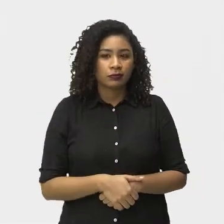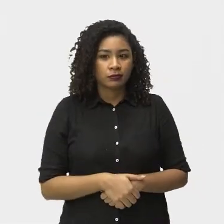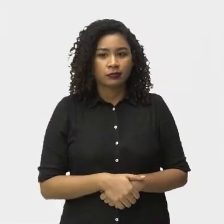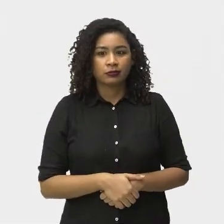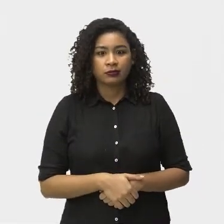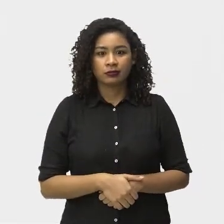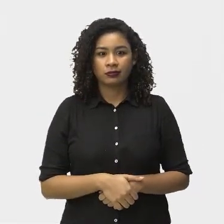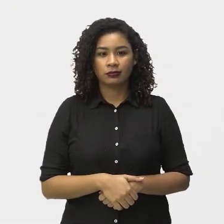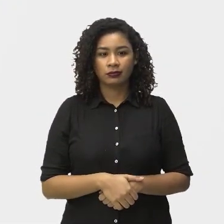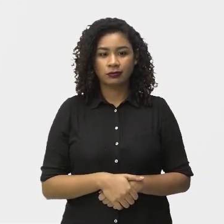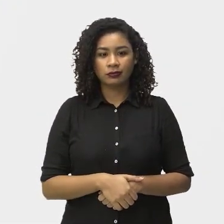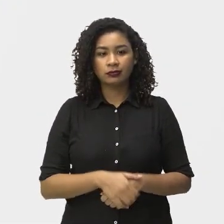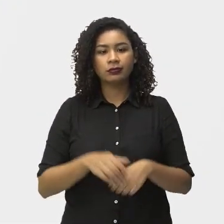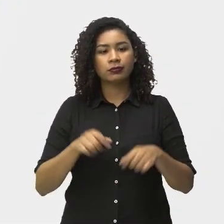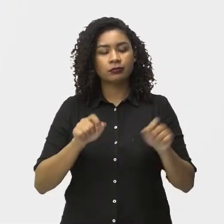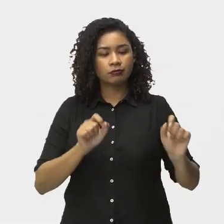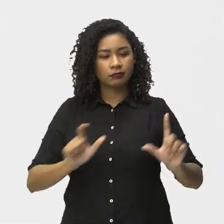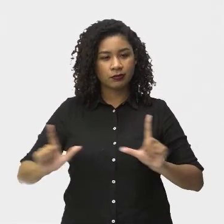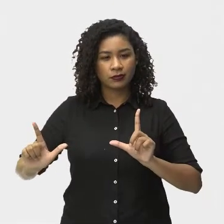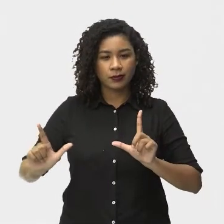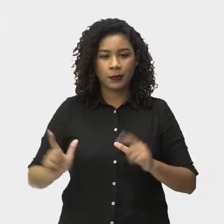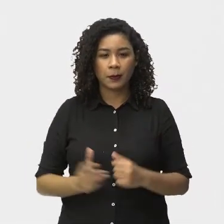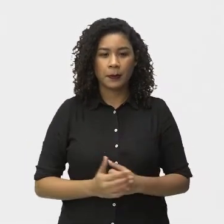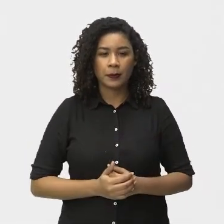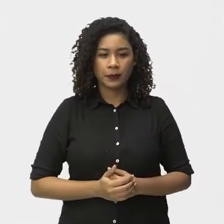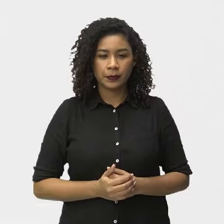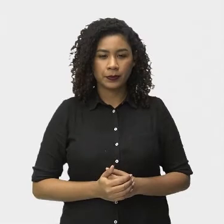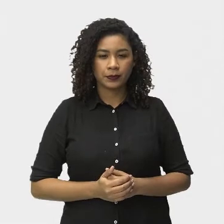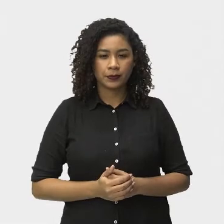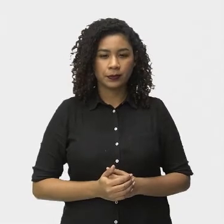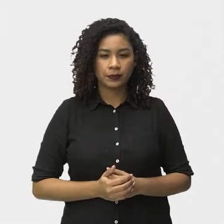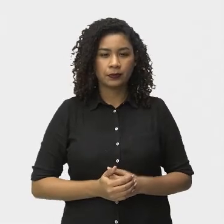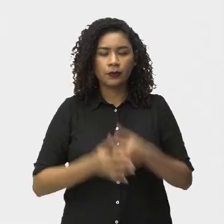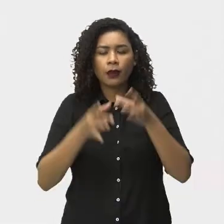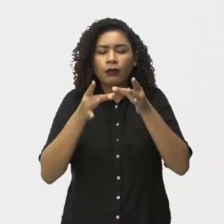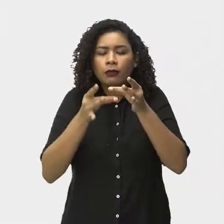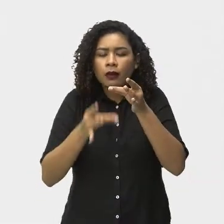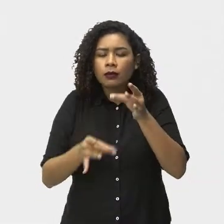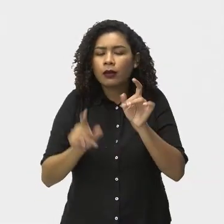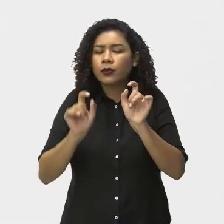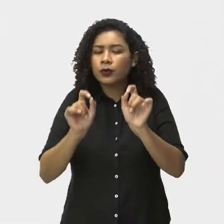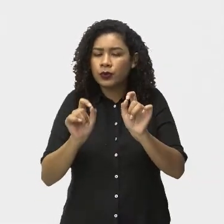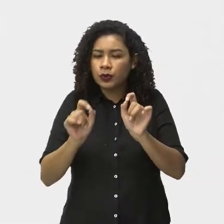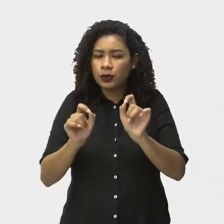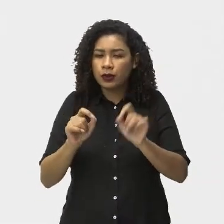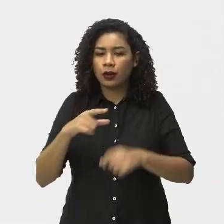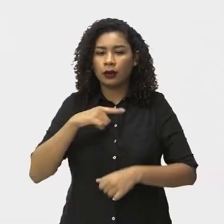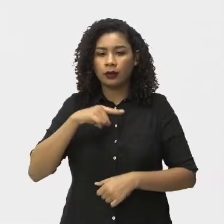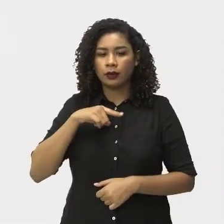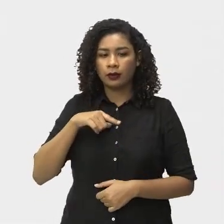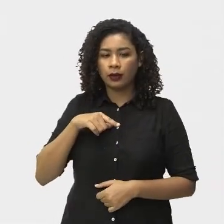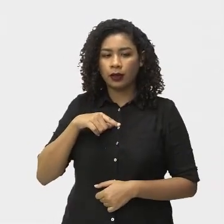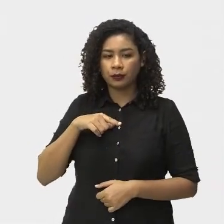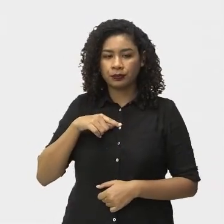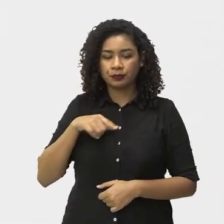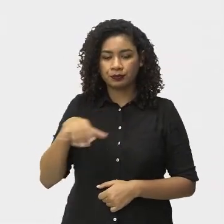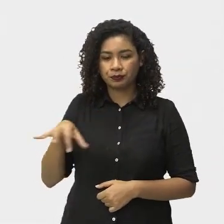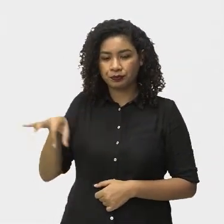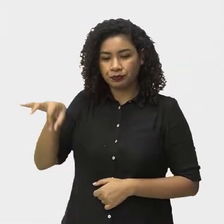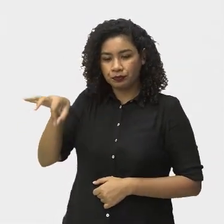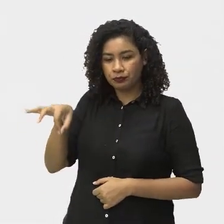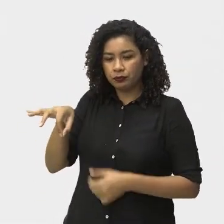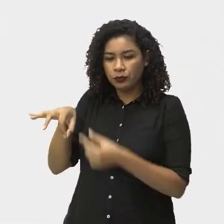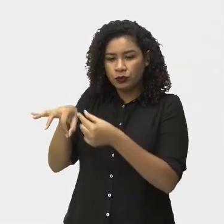observa-se aí na próxima imagem, ó, com mais detalhes ali, lábios vaginais, grandes e pequenos